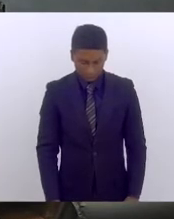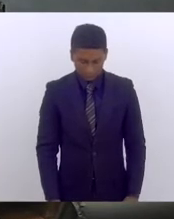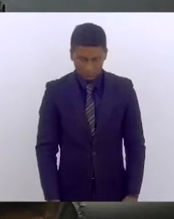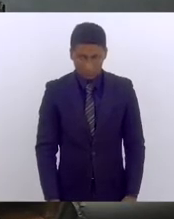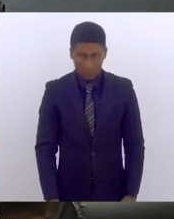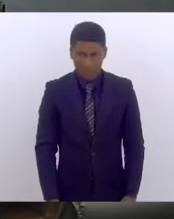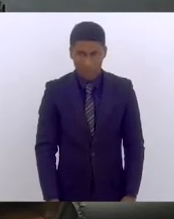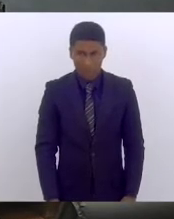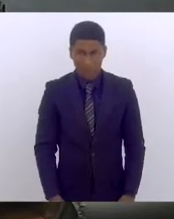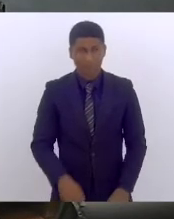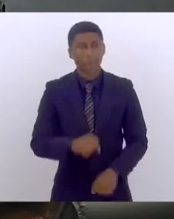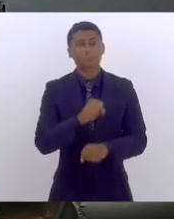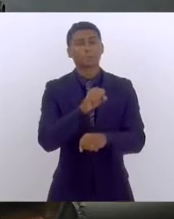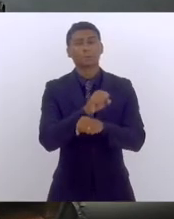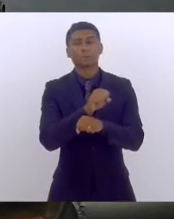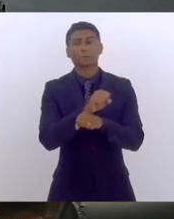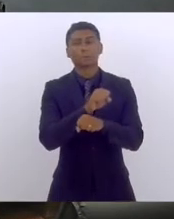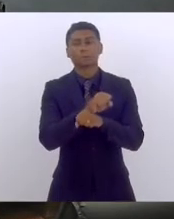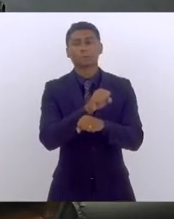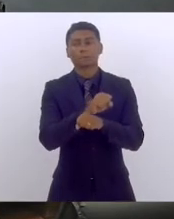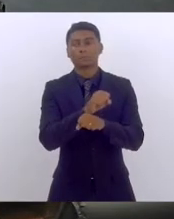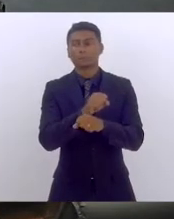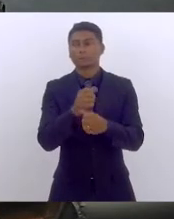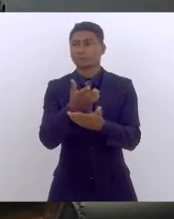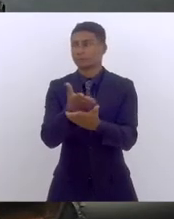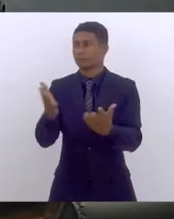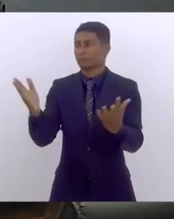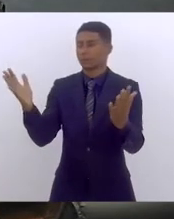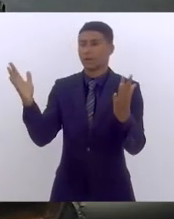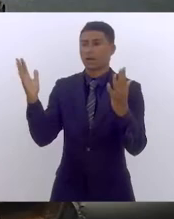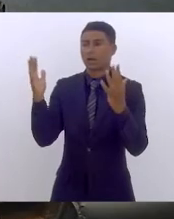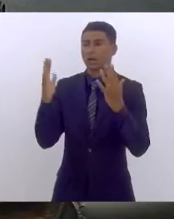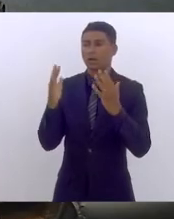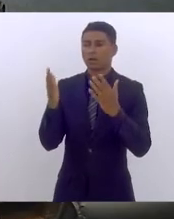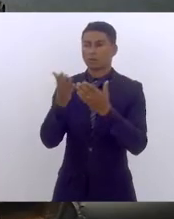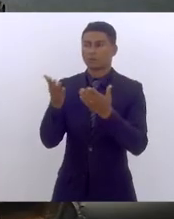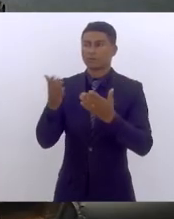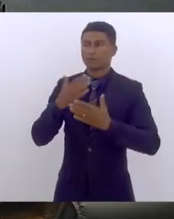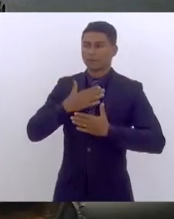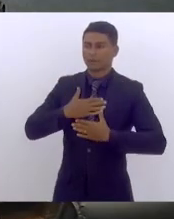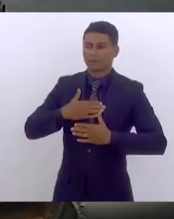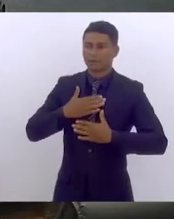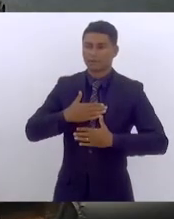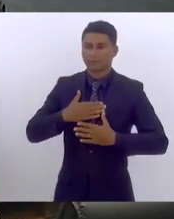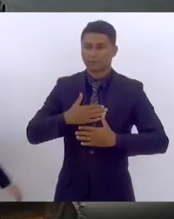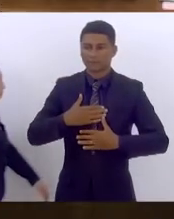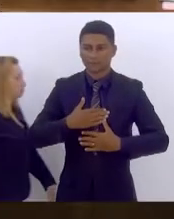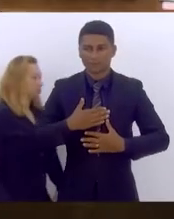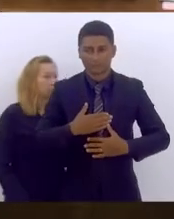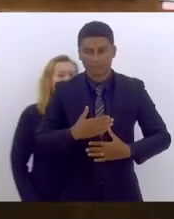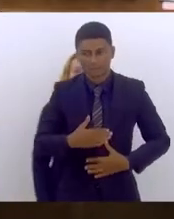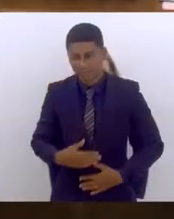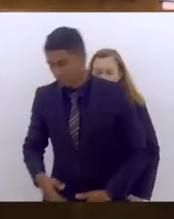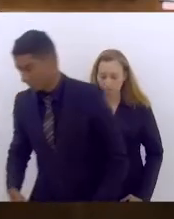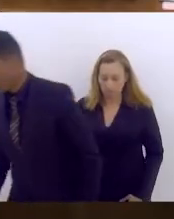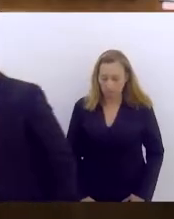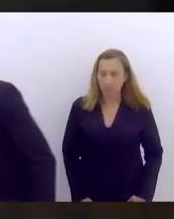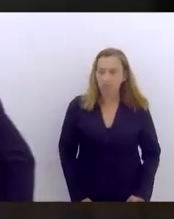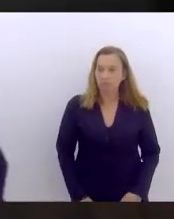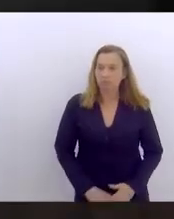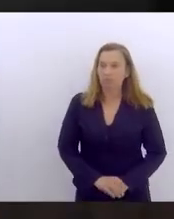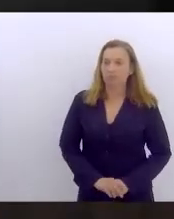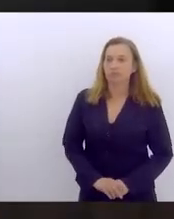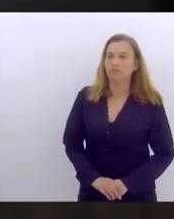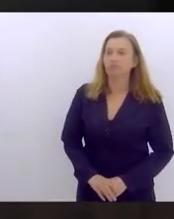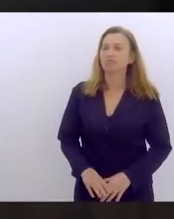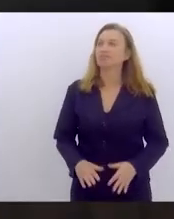Estou aguardando as galerias ficarem mais tranquilas. Pediria diminuir o volume. A galeria aí, eu